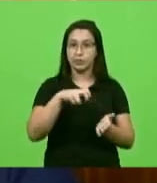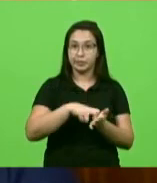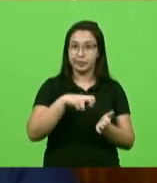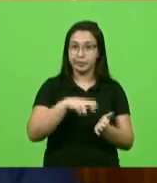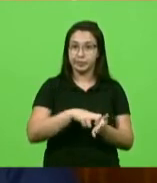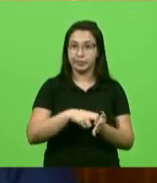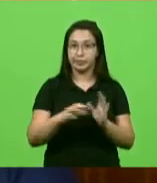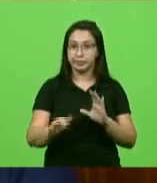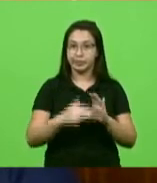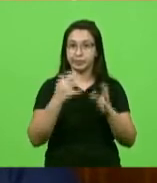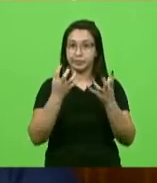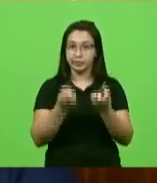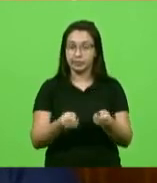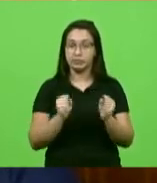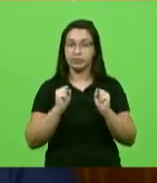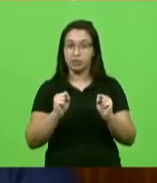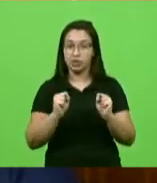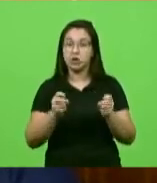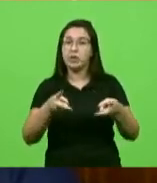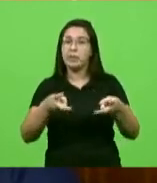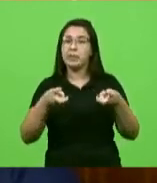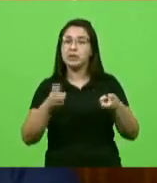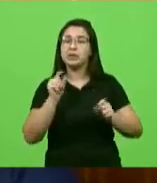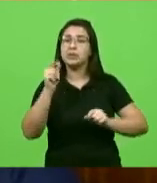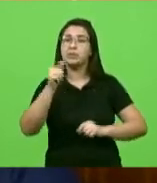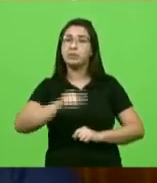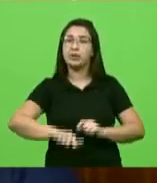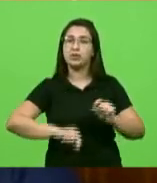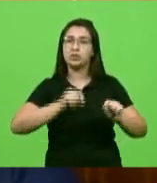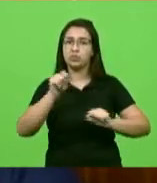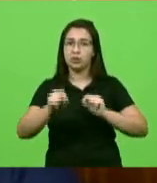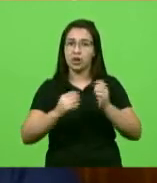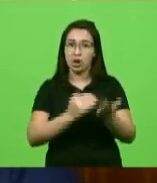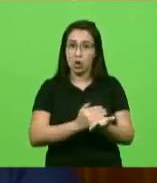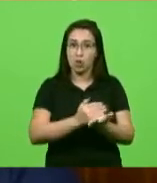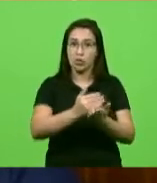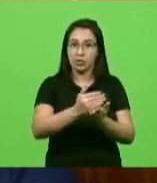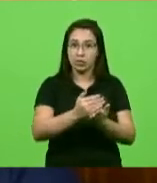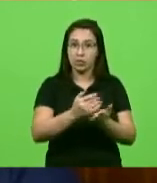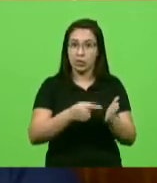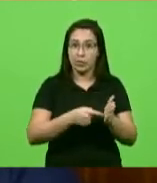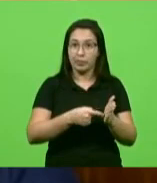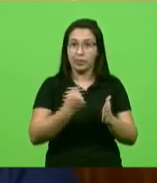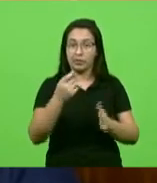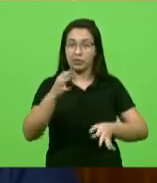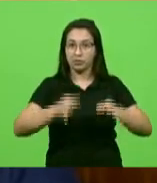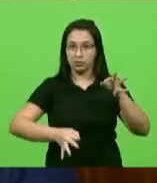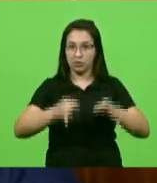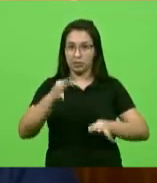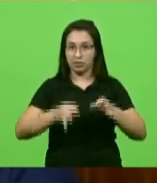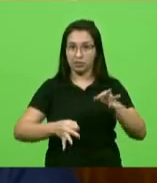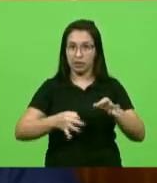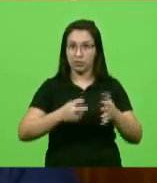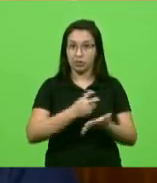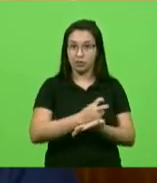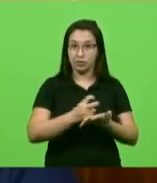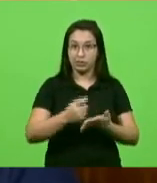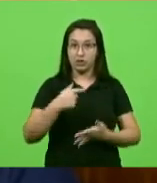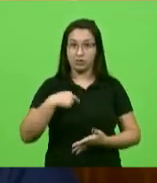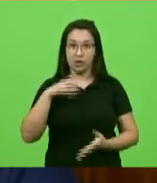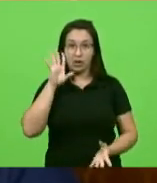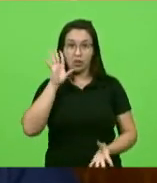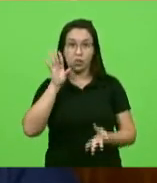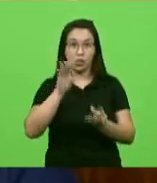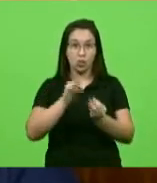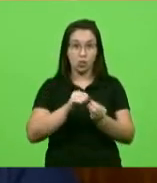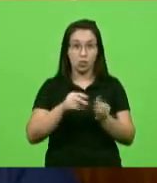recebimento. Percebo que, da mesma forma como ocorreu no primeiro julgamento do impeachment, as minhas conclusões a